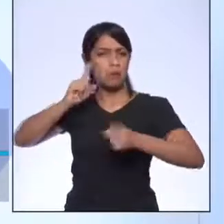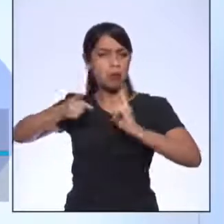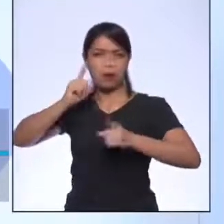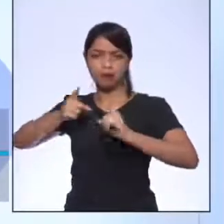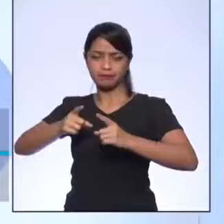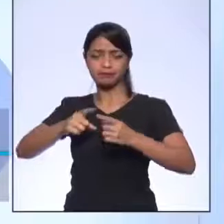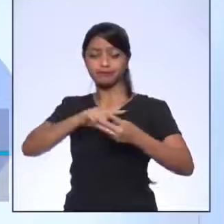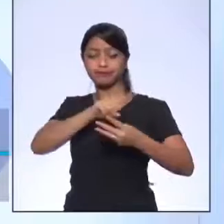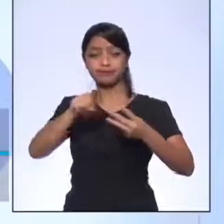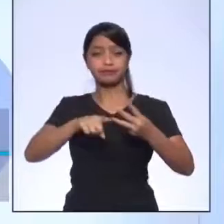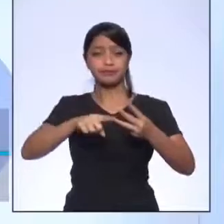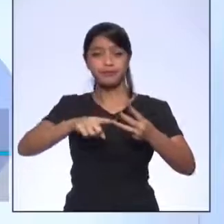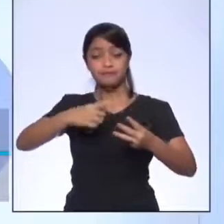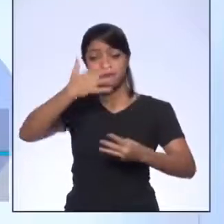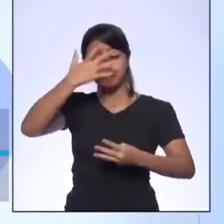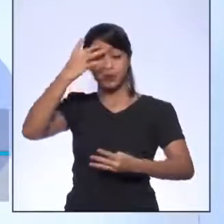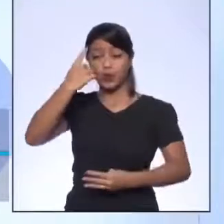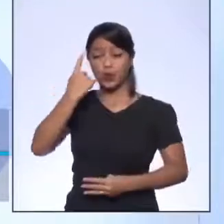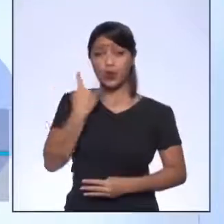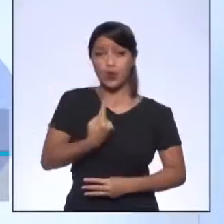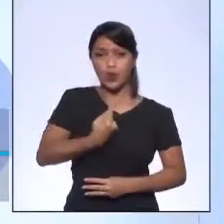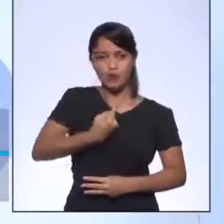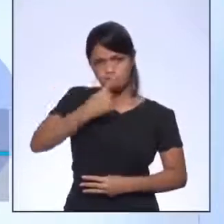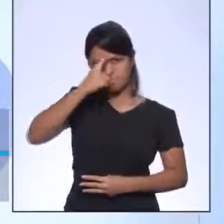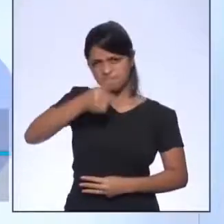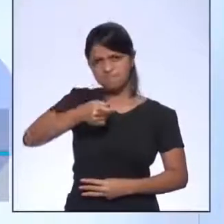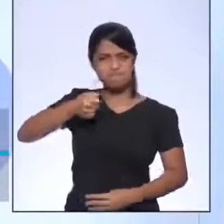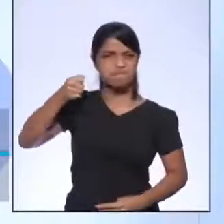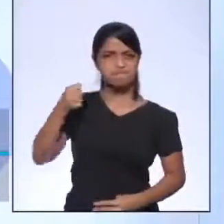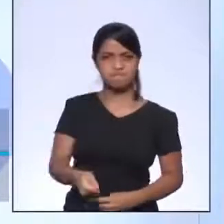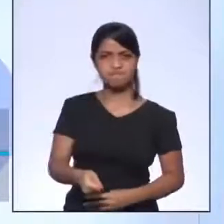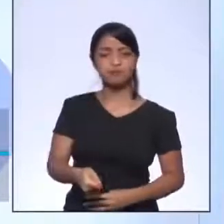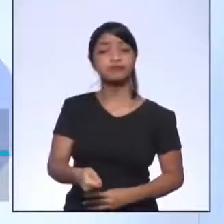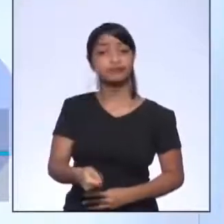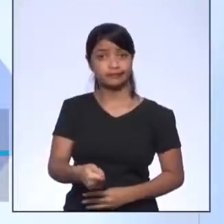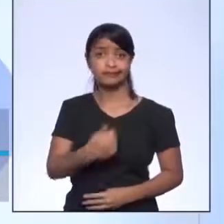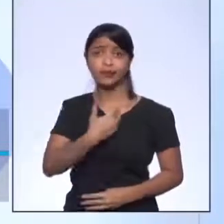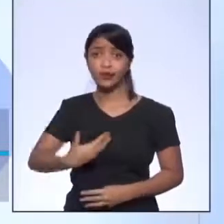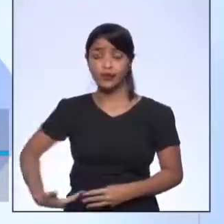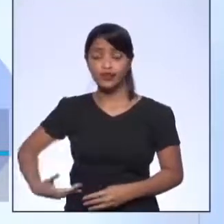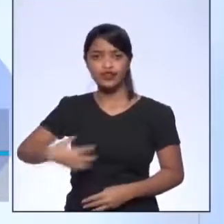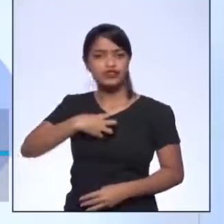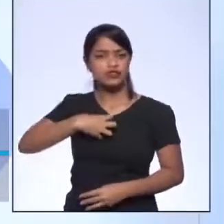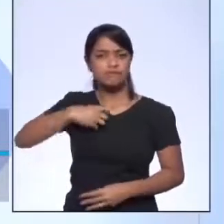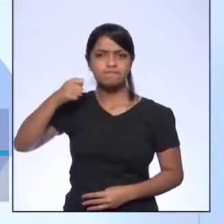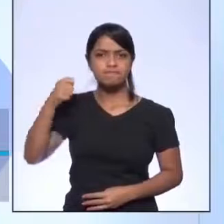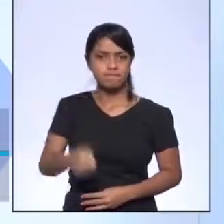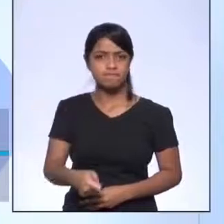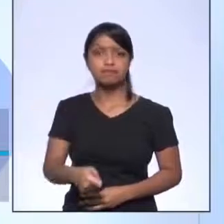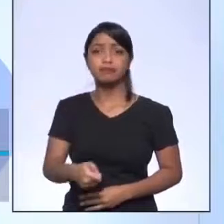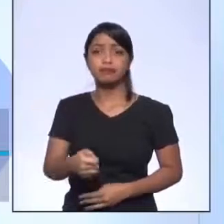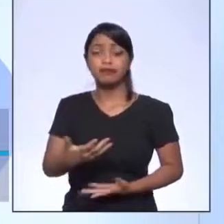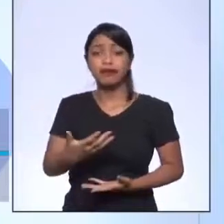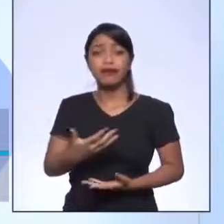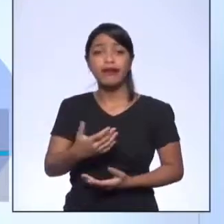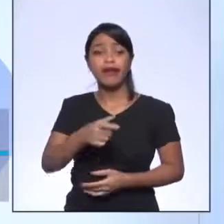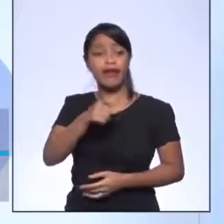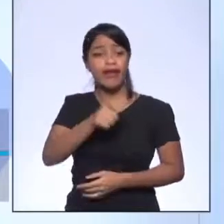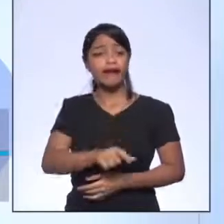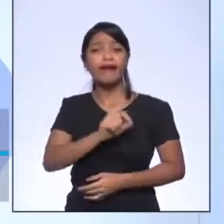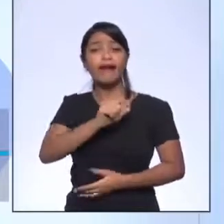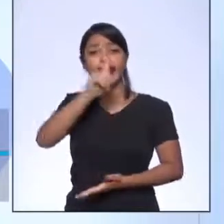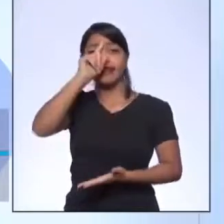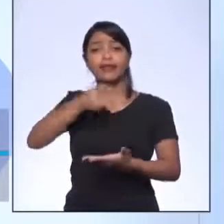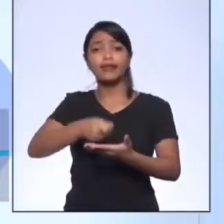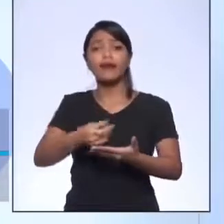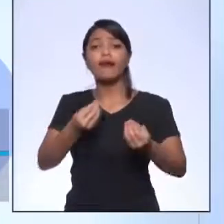tirania. A tirania, ele é esse poder forçado, ele é esse governo onde a decisão muitas vezes ela vem por